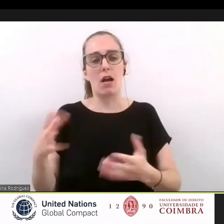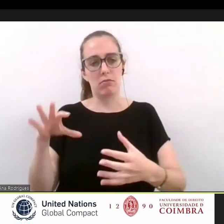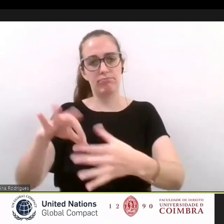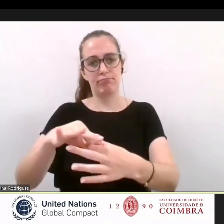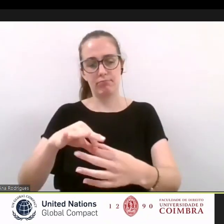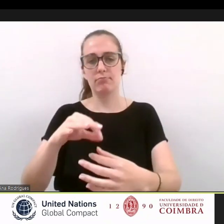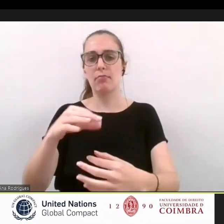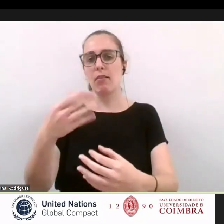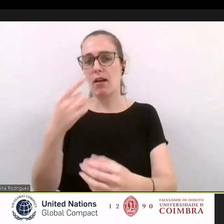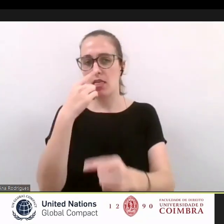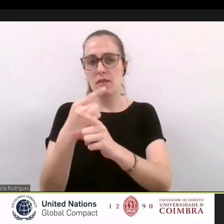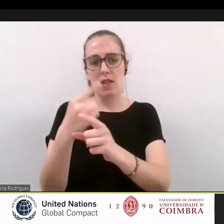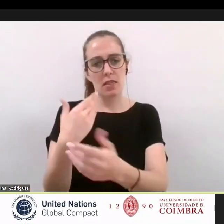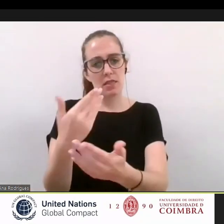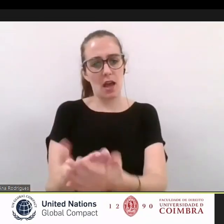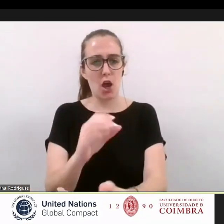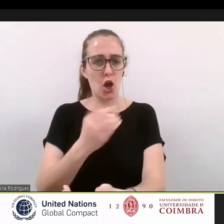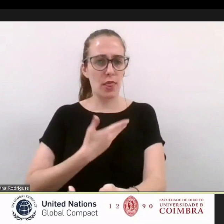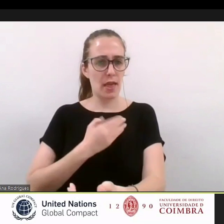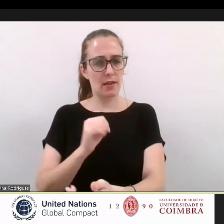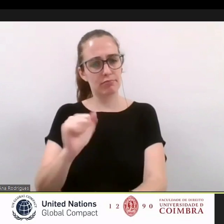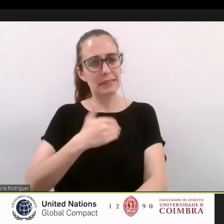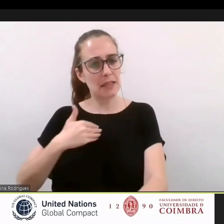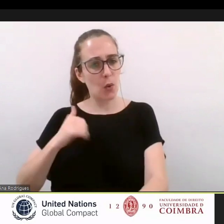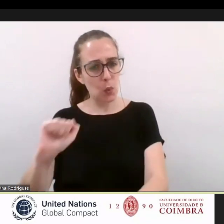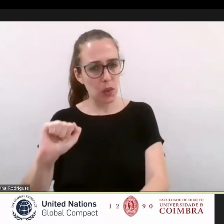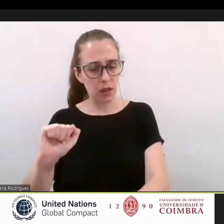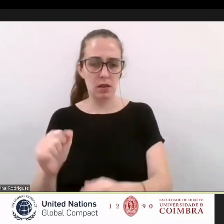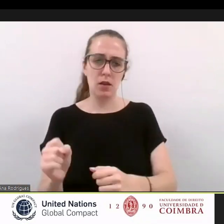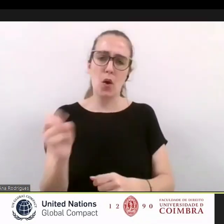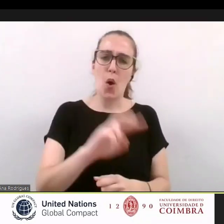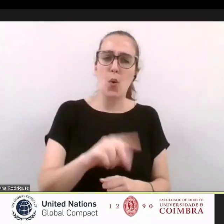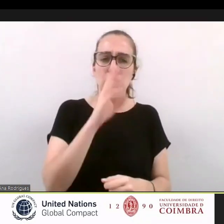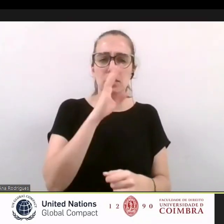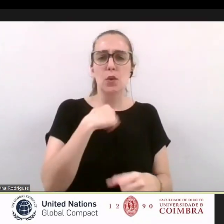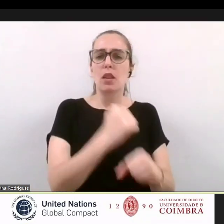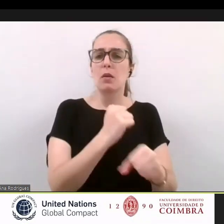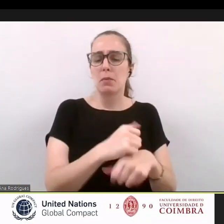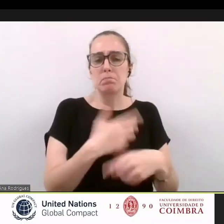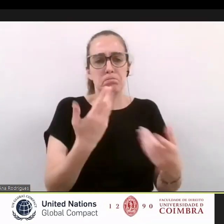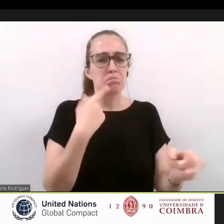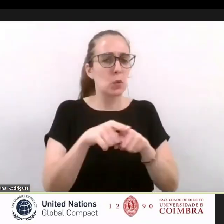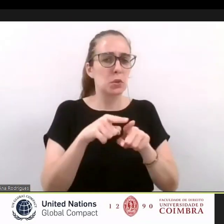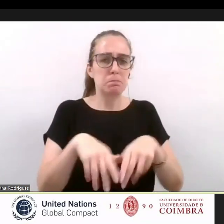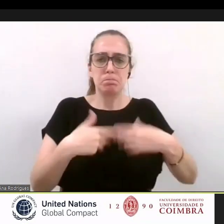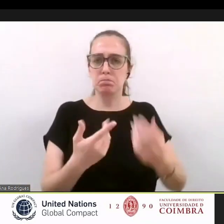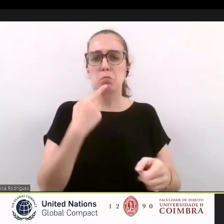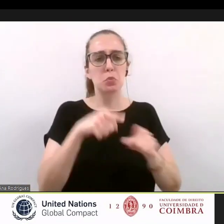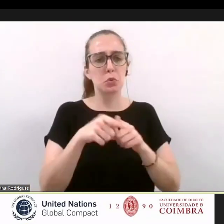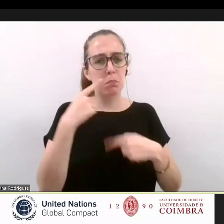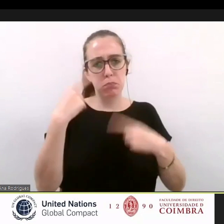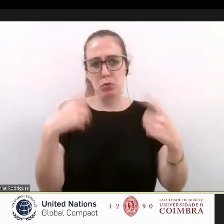do hospital contribui mais para o ODS da saúde, ou se pensarmos ao nível das políticas, numa política